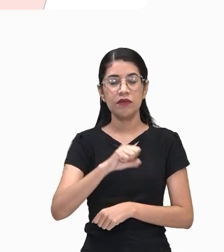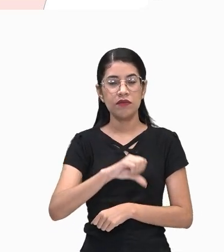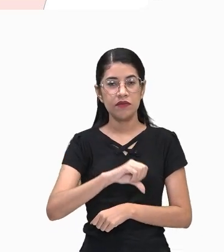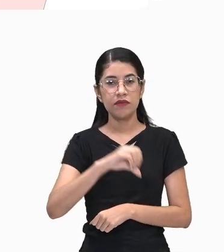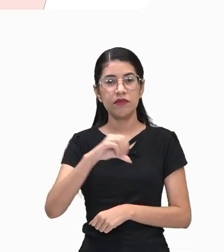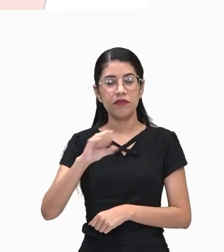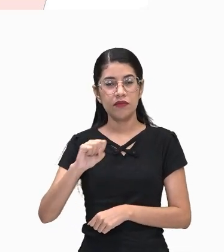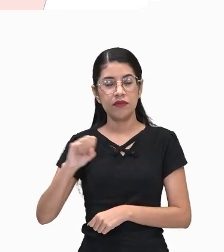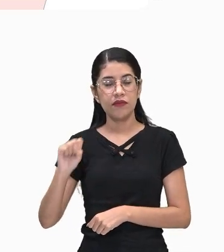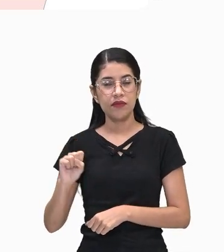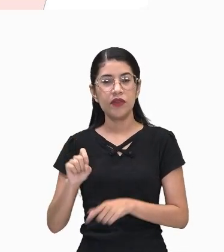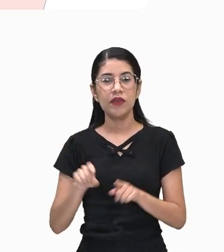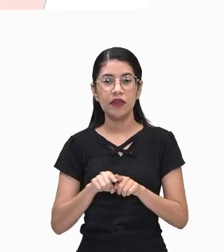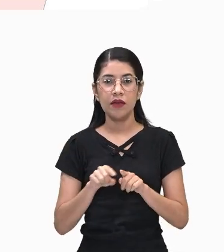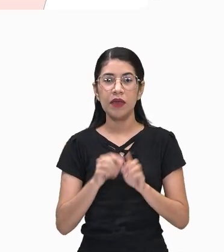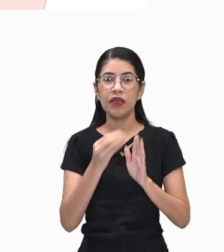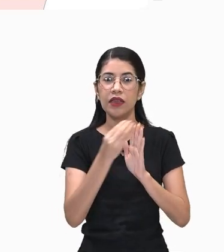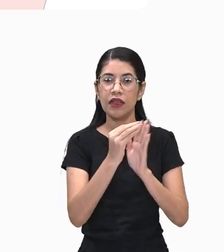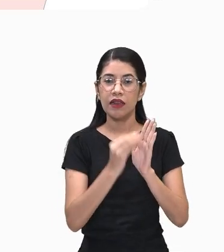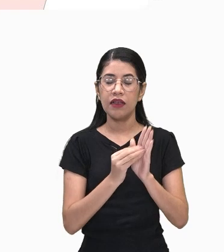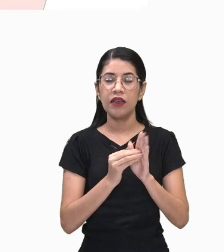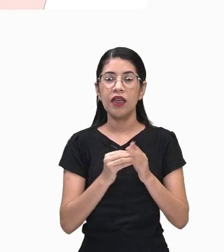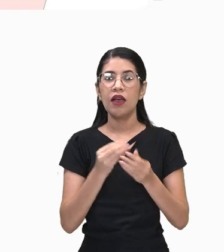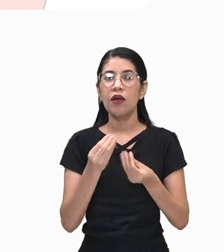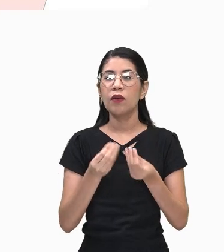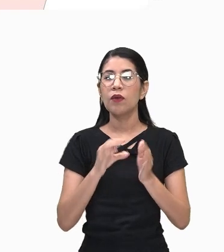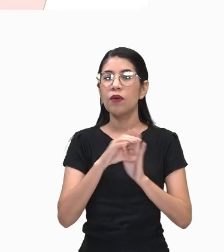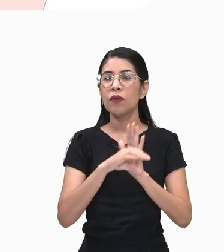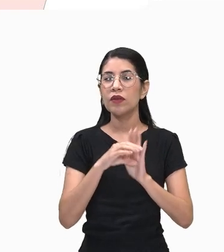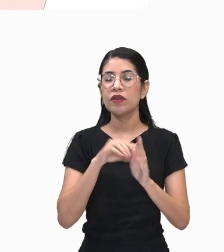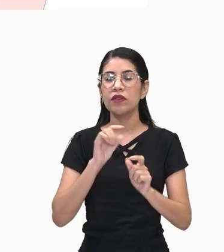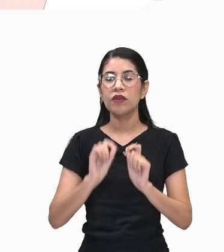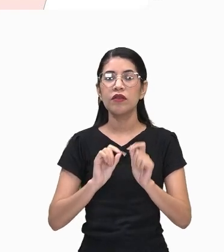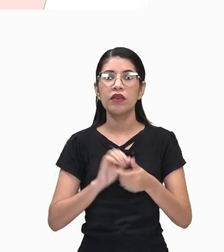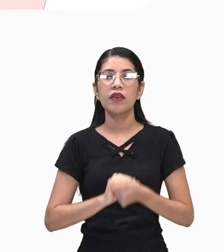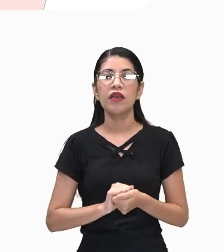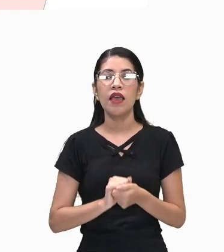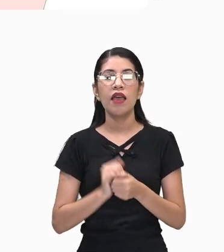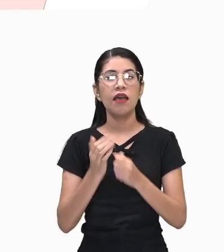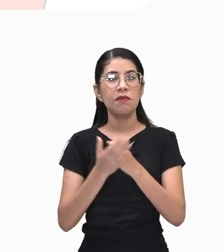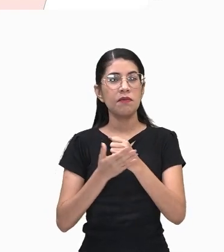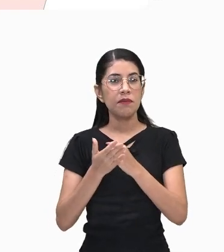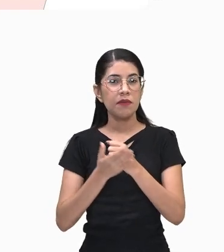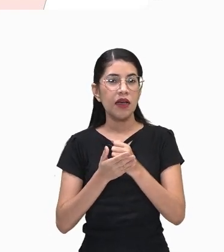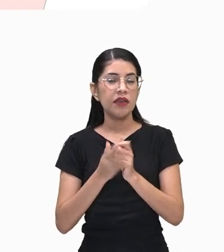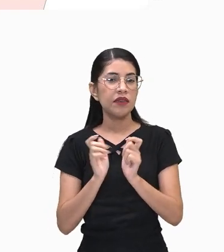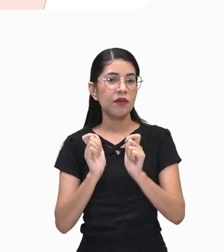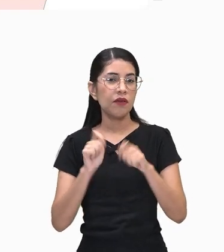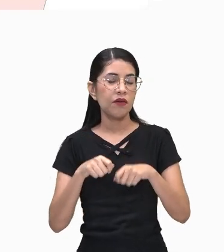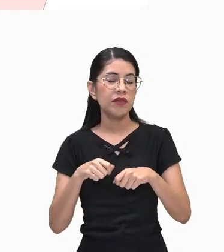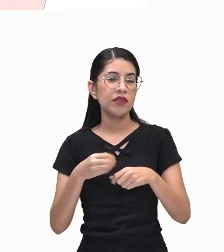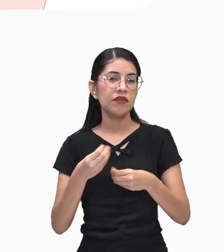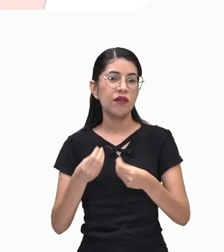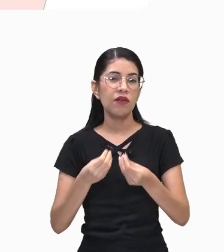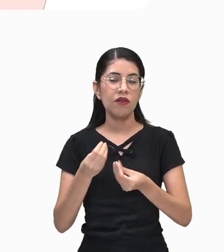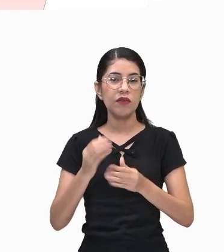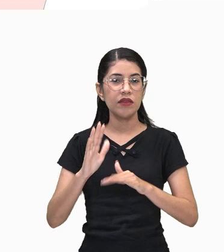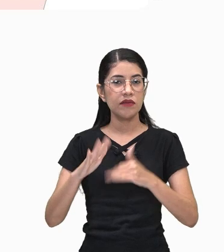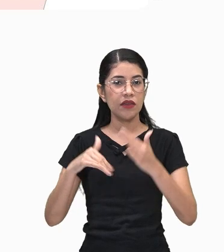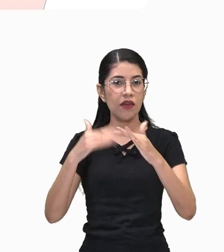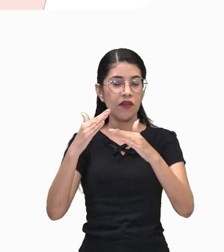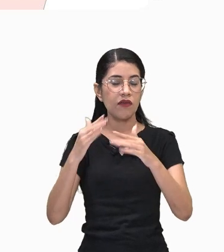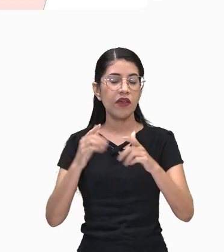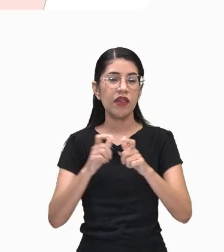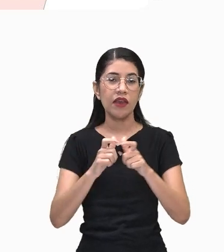1988, que o define como instrumento básico da política de desenvolvimento e de